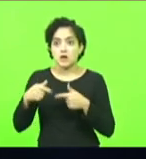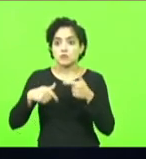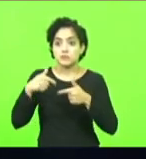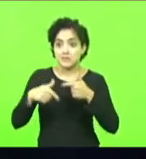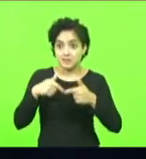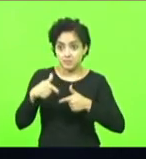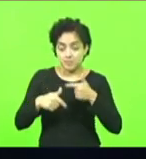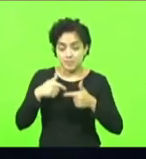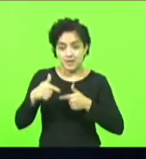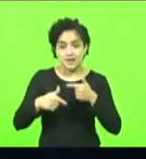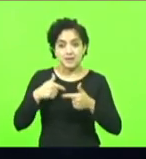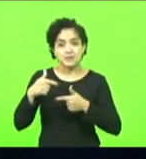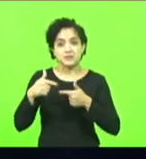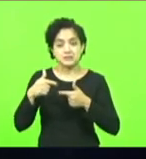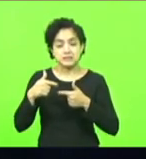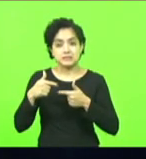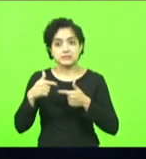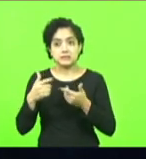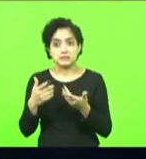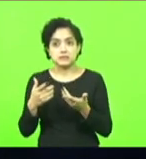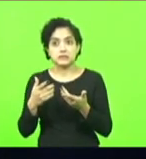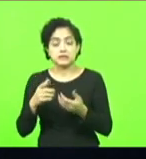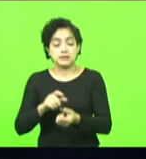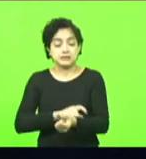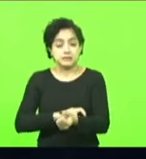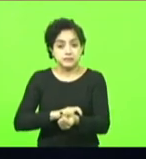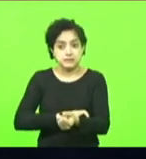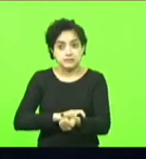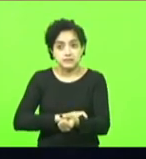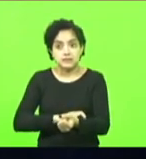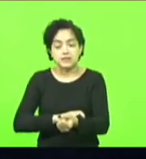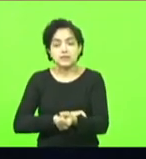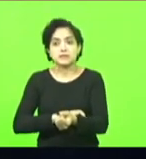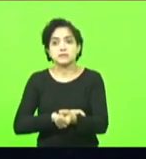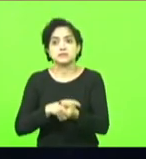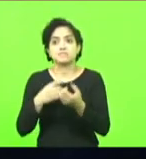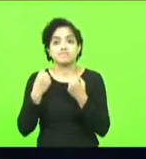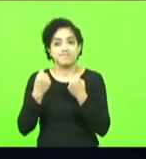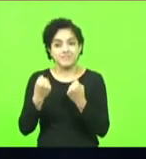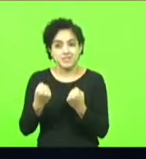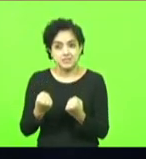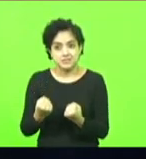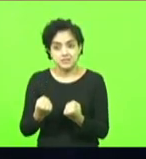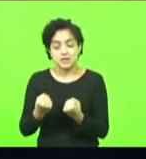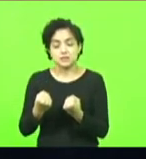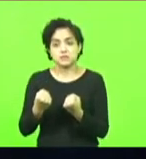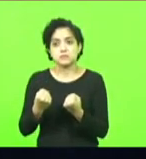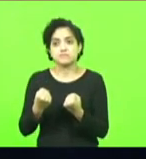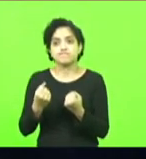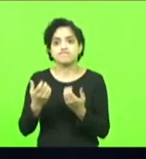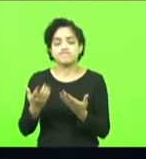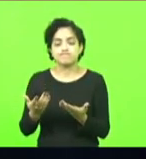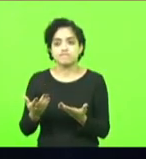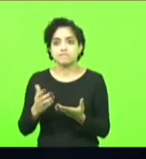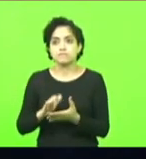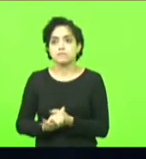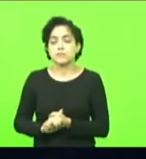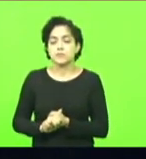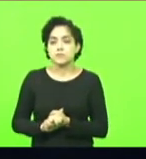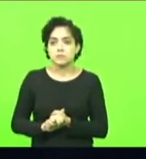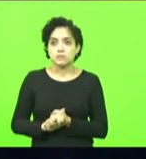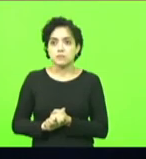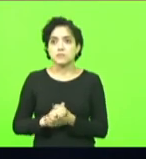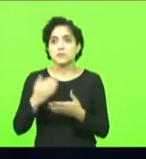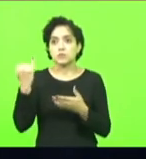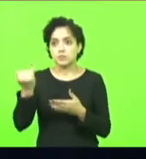bem estressante, né? Porque tu carrega uma carga energética muito pesada, né? Enfim, então, é